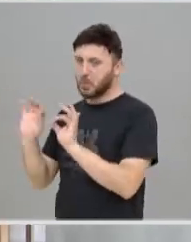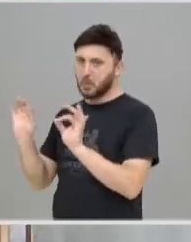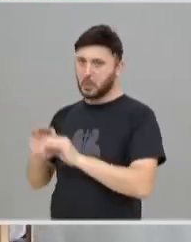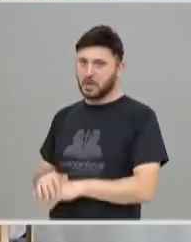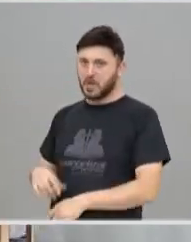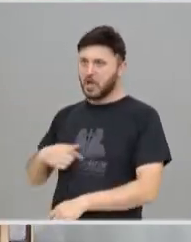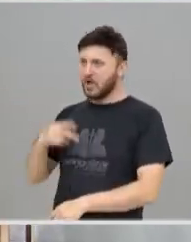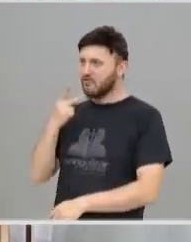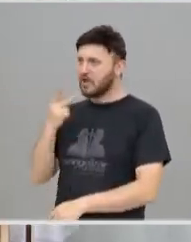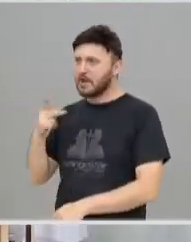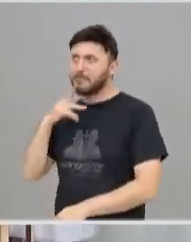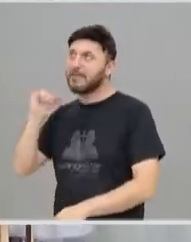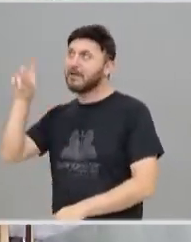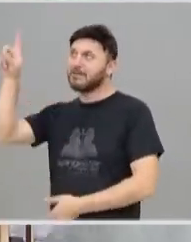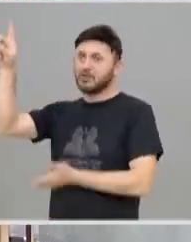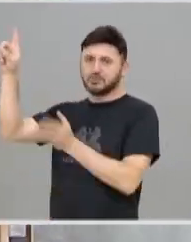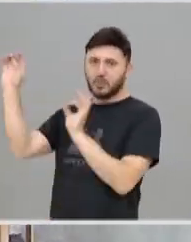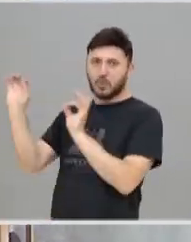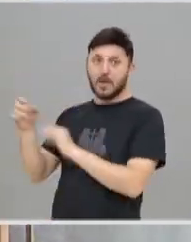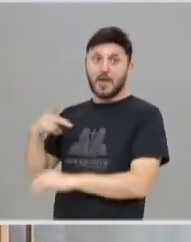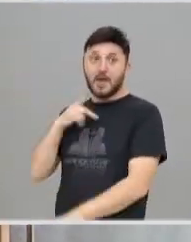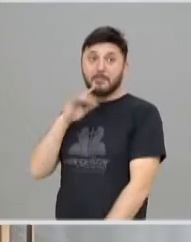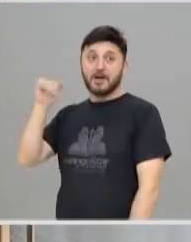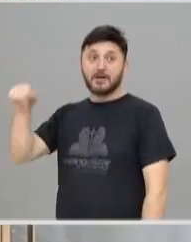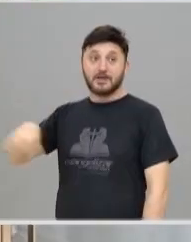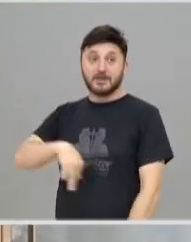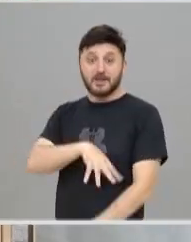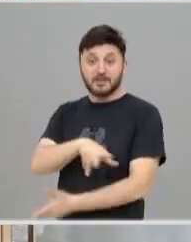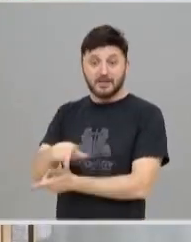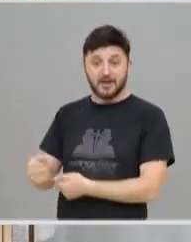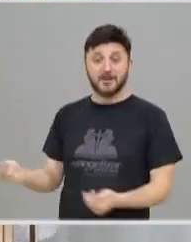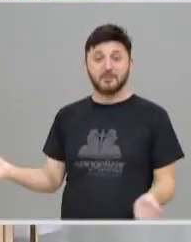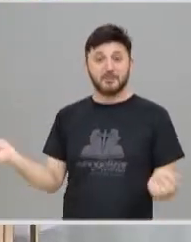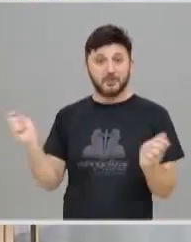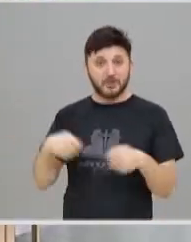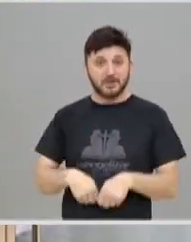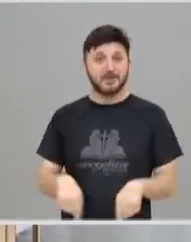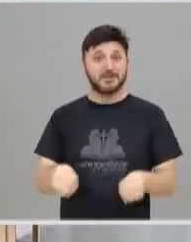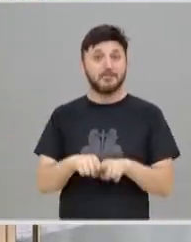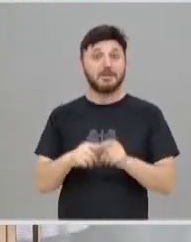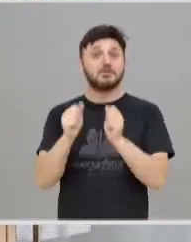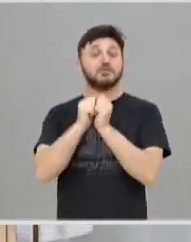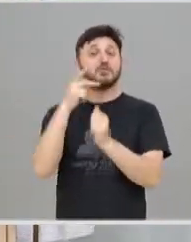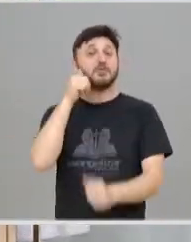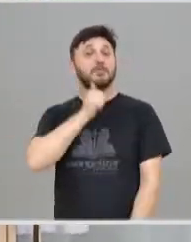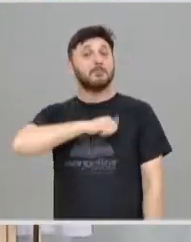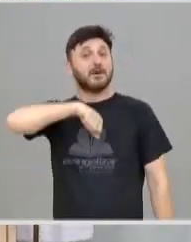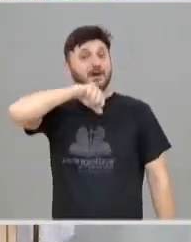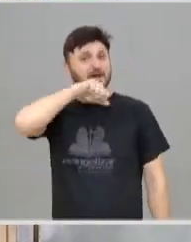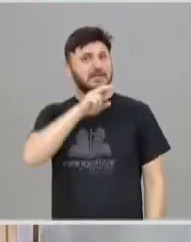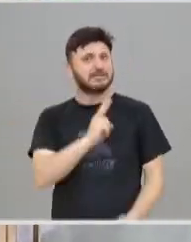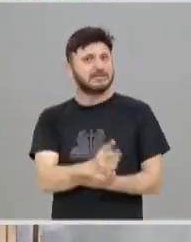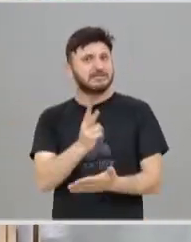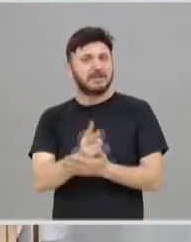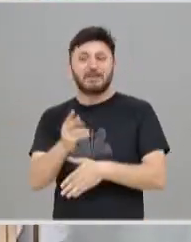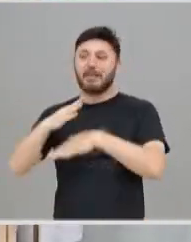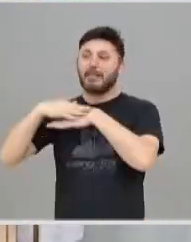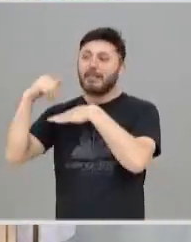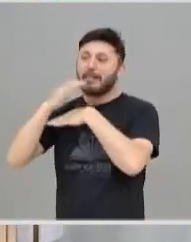Eu não estou falando do pai celeste, estou falando do pai aqui na terra. Com a mãe, sempre um